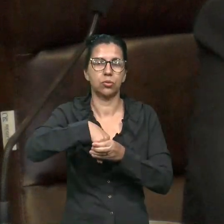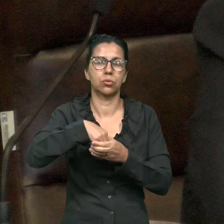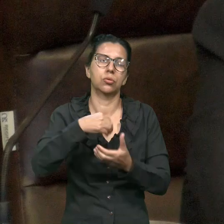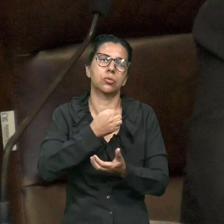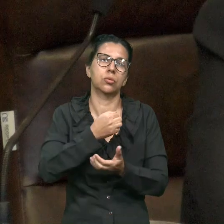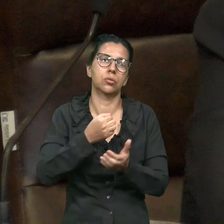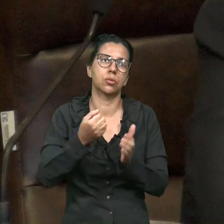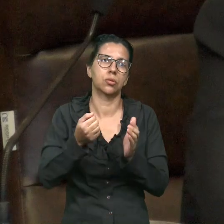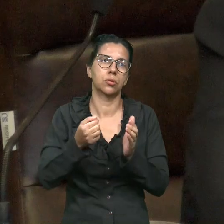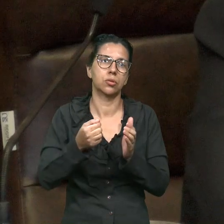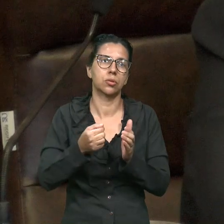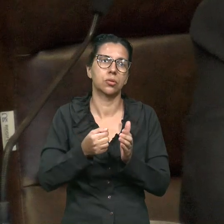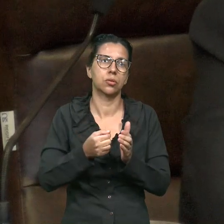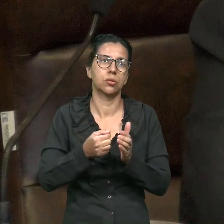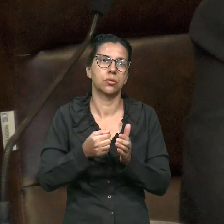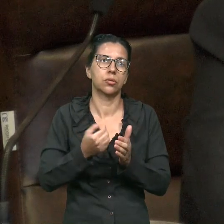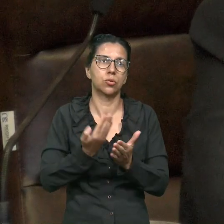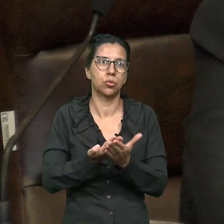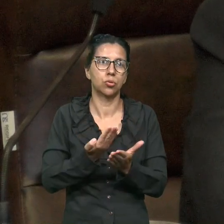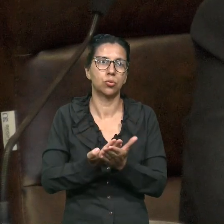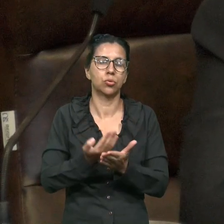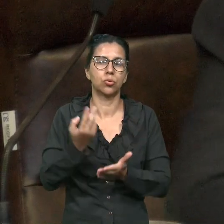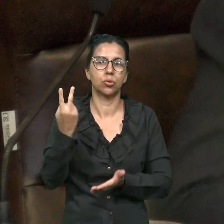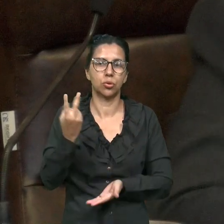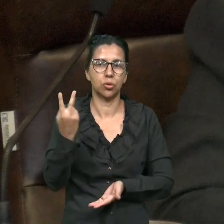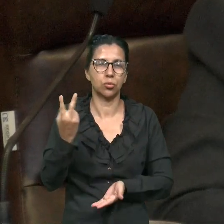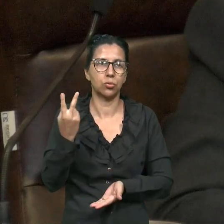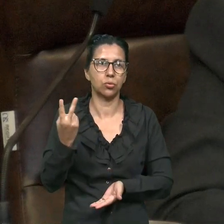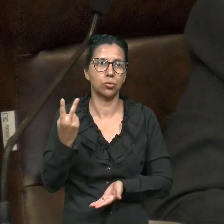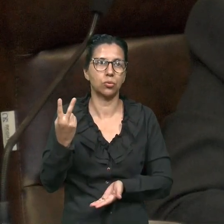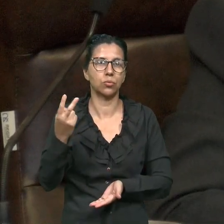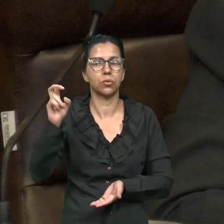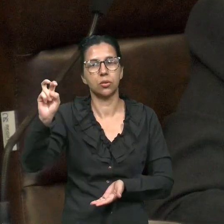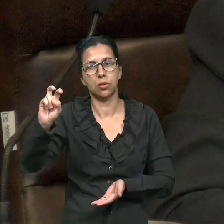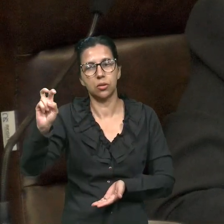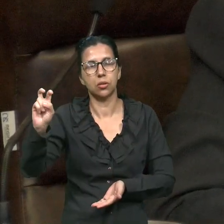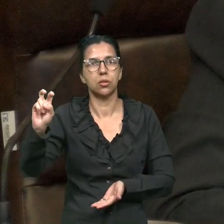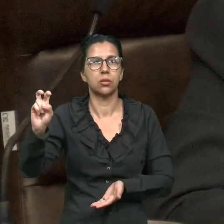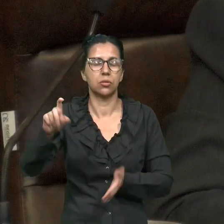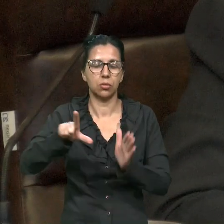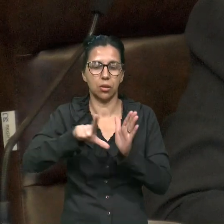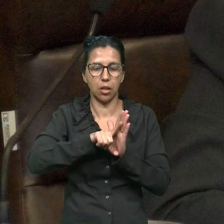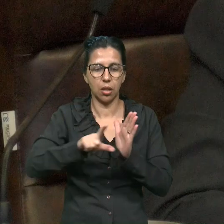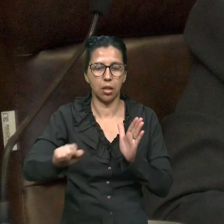2º, nos termos do inciso 2º do artigo 5º do Decreto-Lei